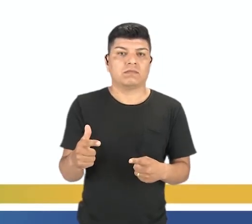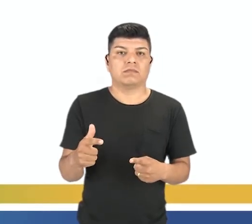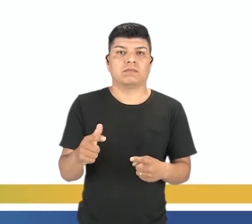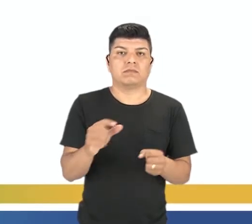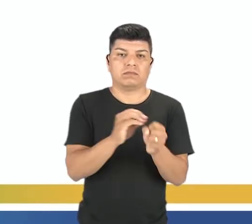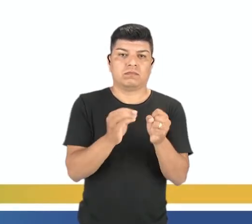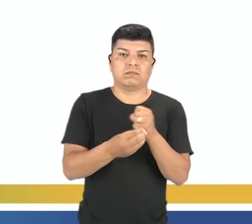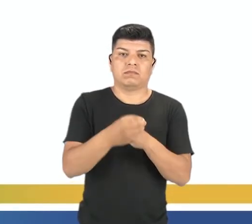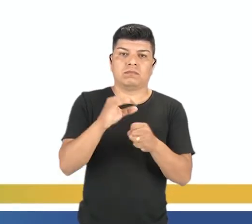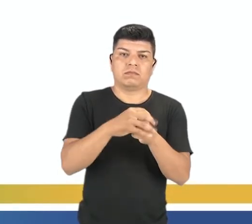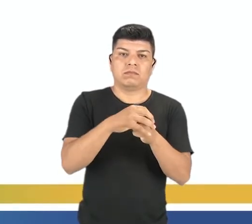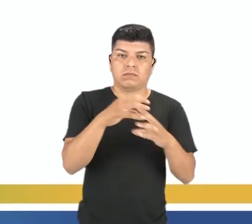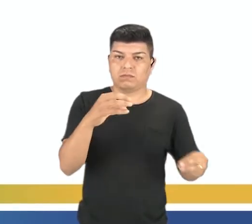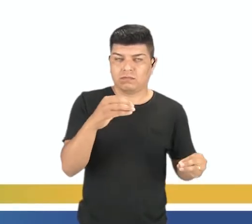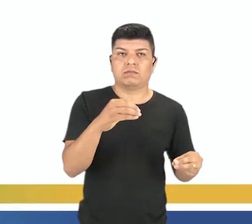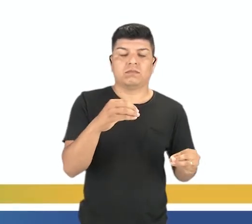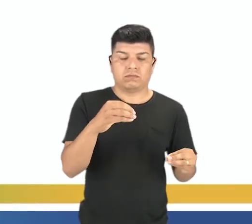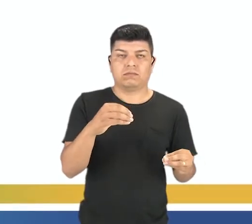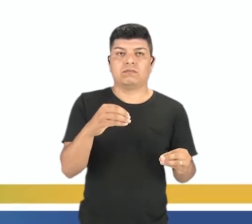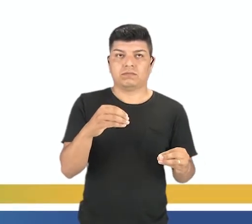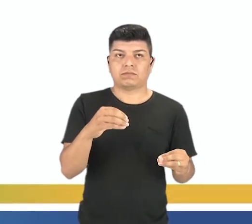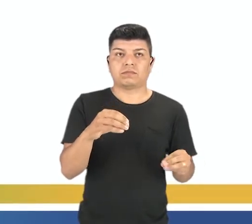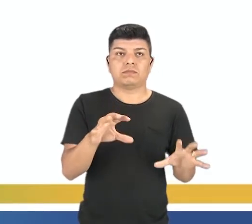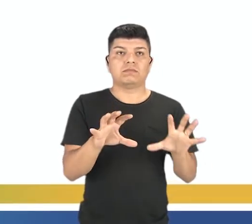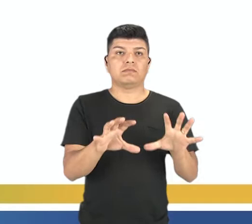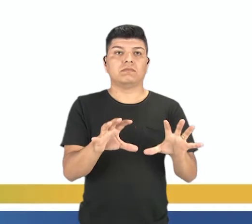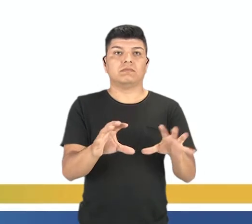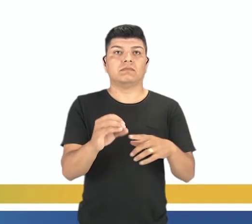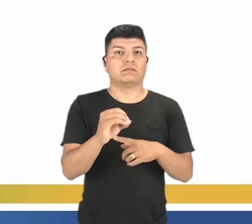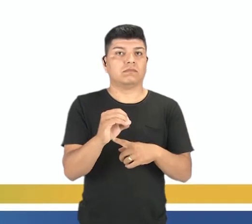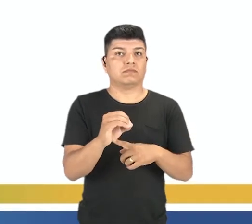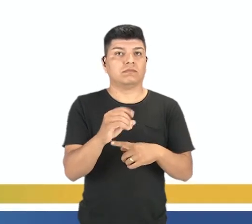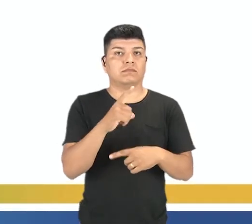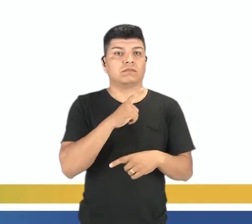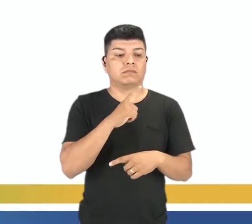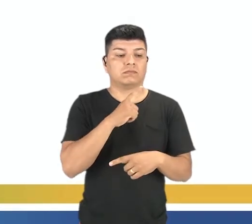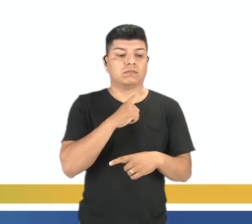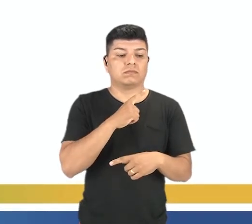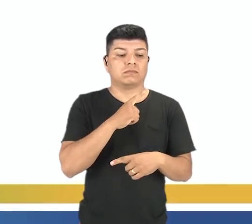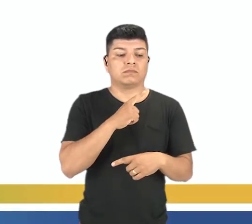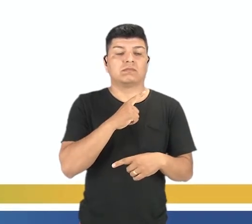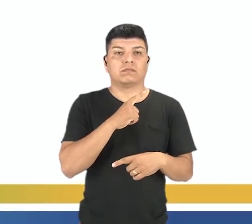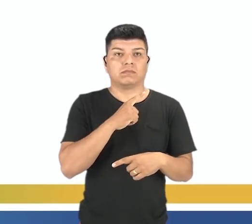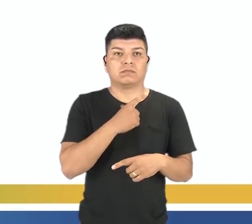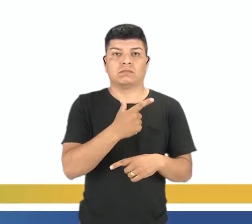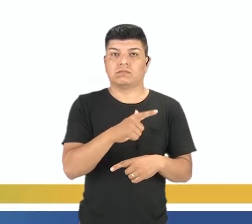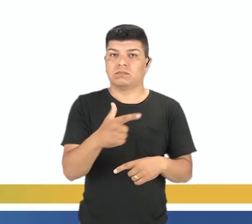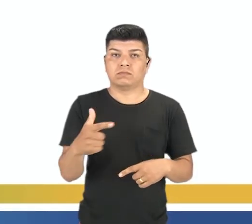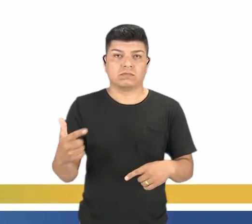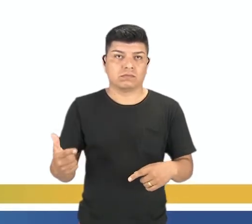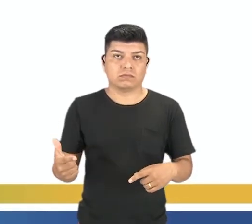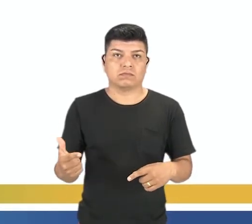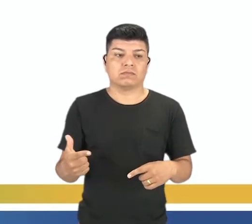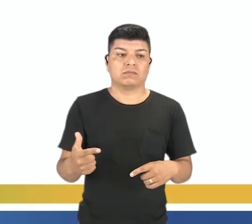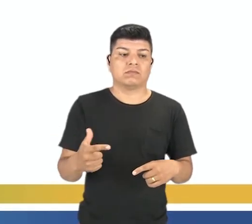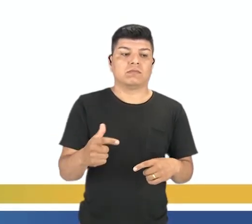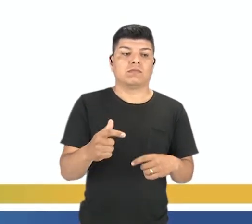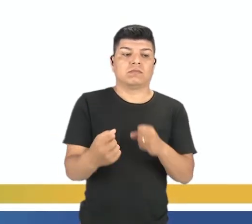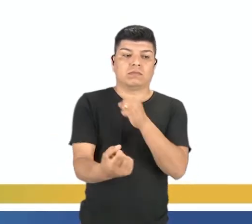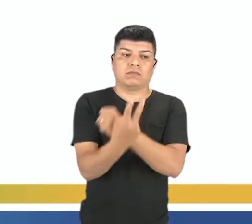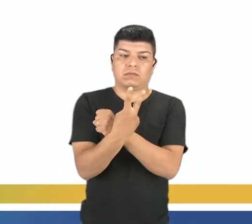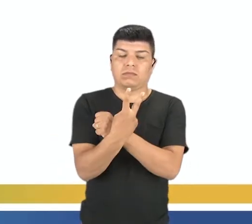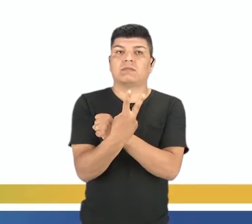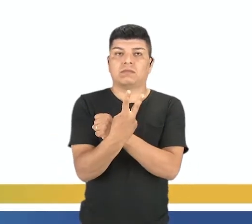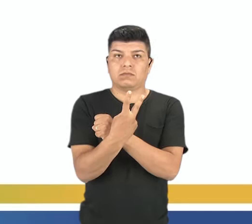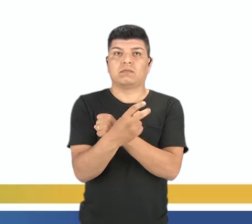anticorpos para A e nem para B, né? E no caso do O, eu vou ter nenhum antígeno e eu vou ter o anti-A e B, ou